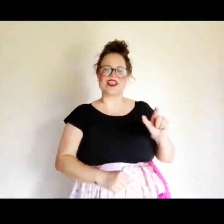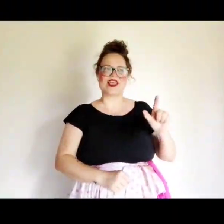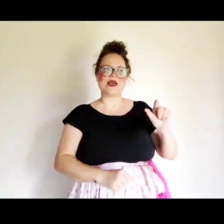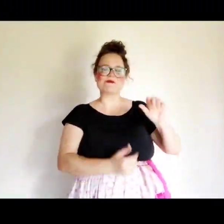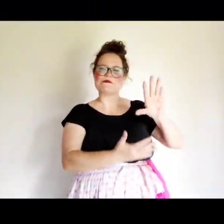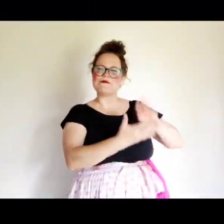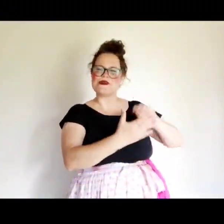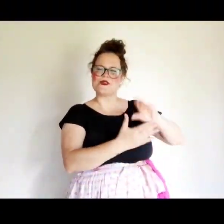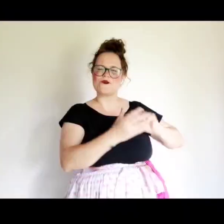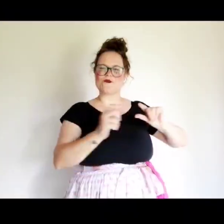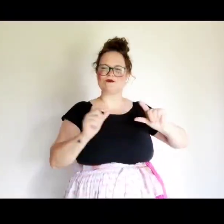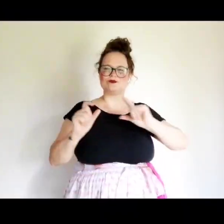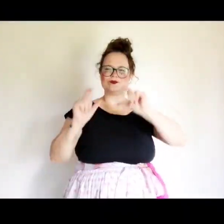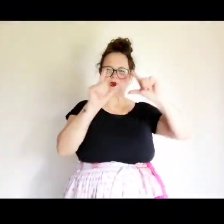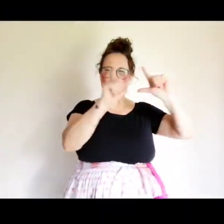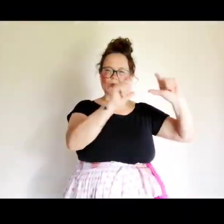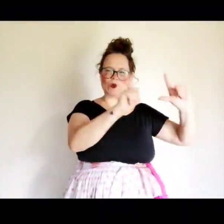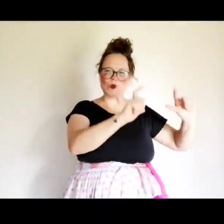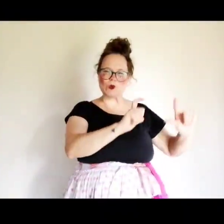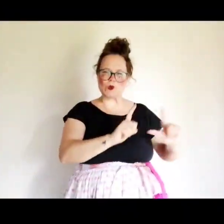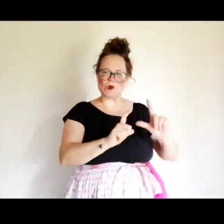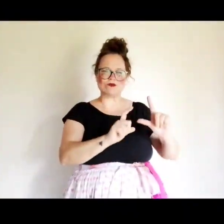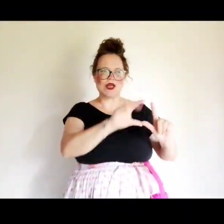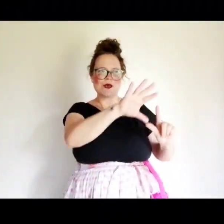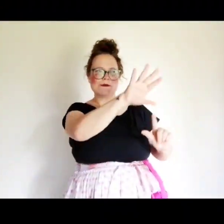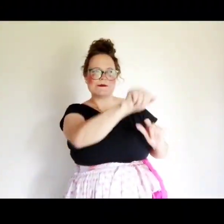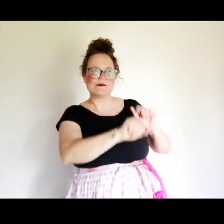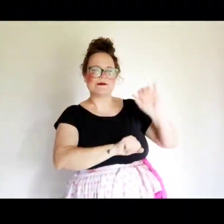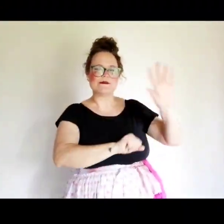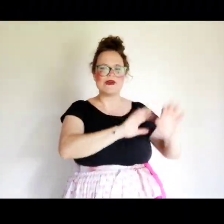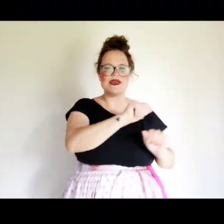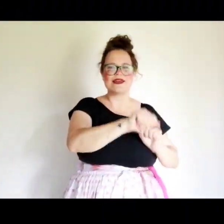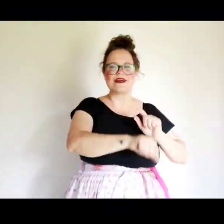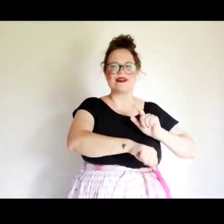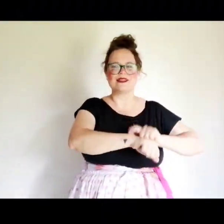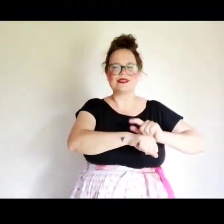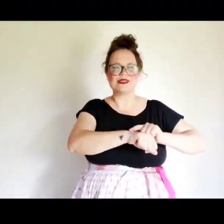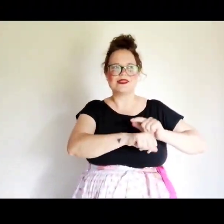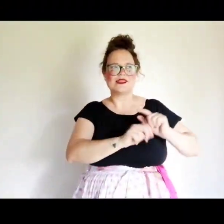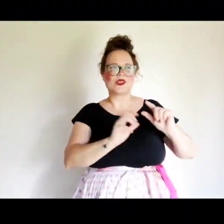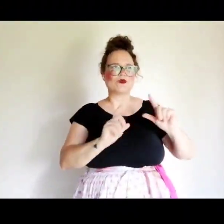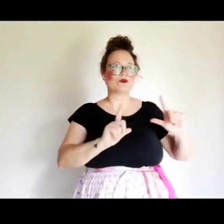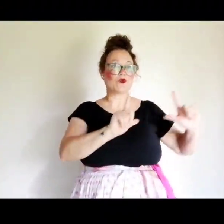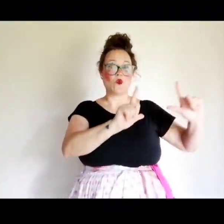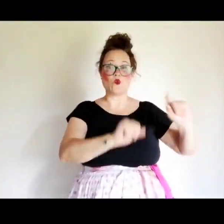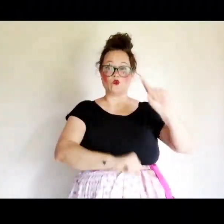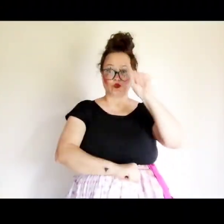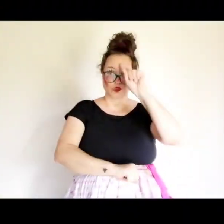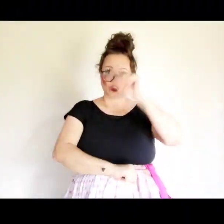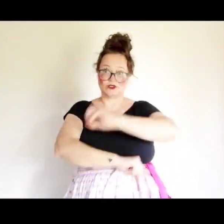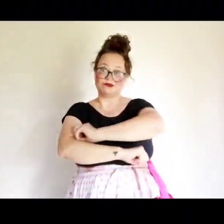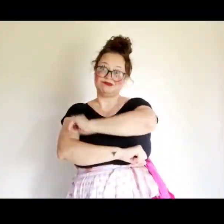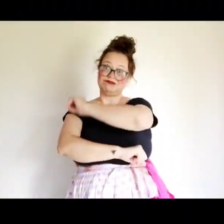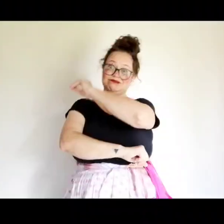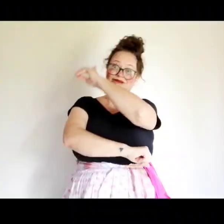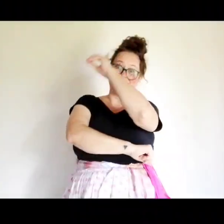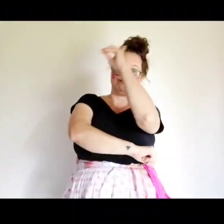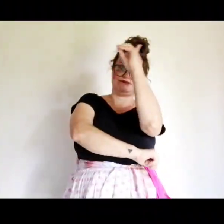Isadora captou os momentos da Humilha. A gente pegou um dia inteiro,